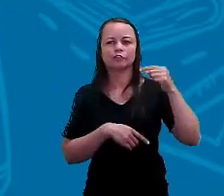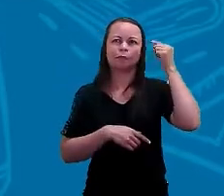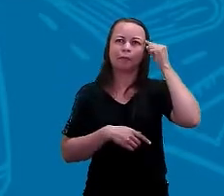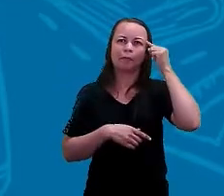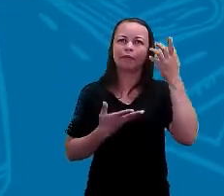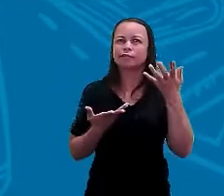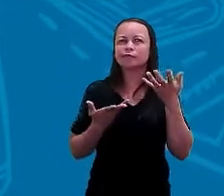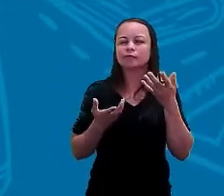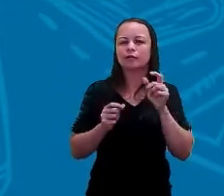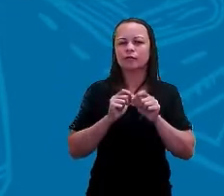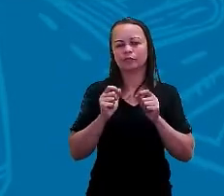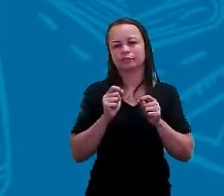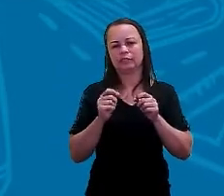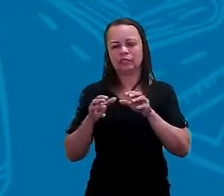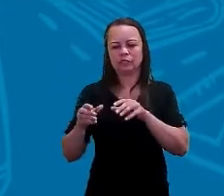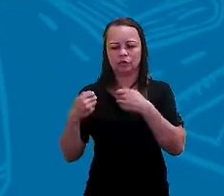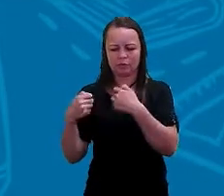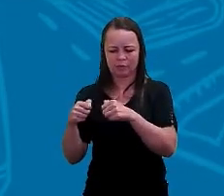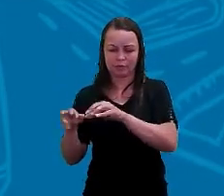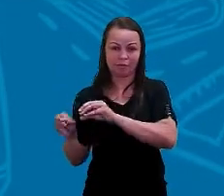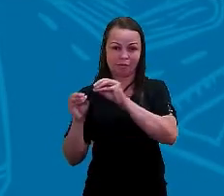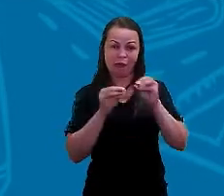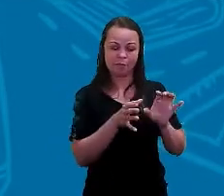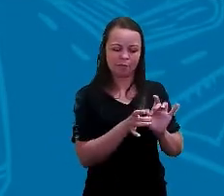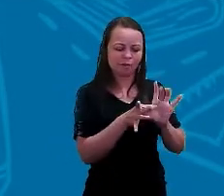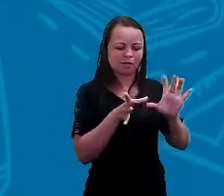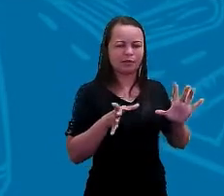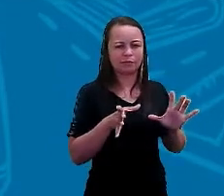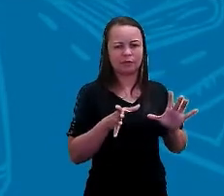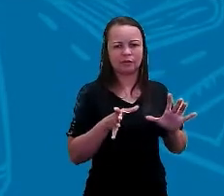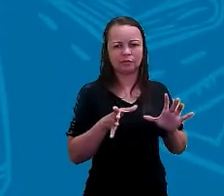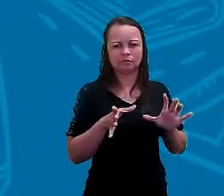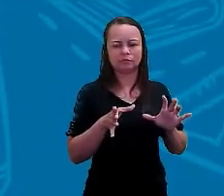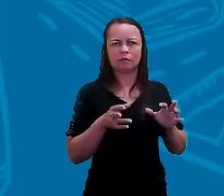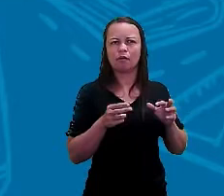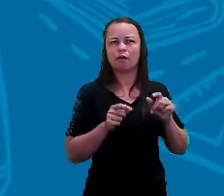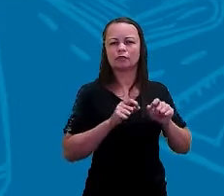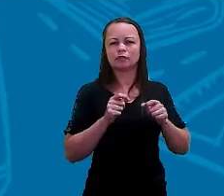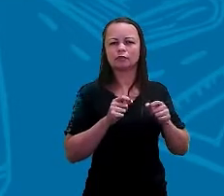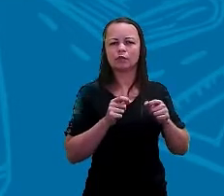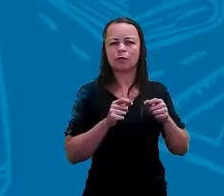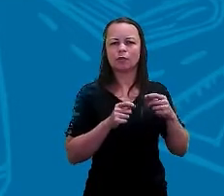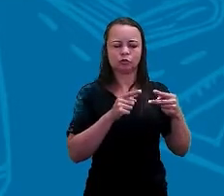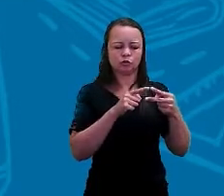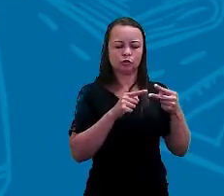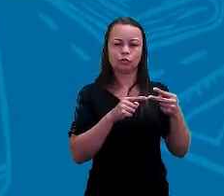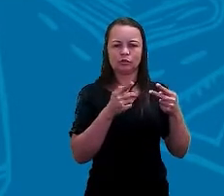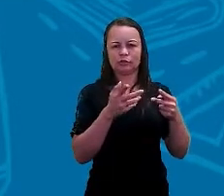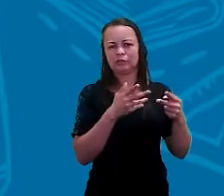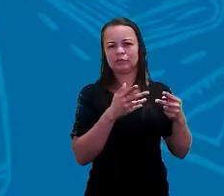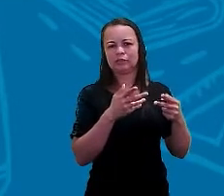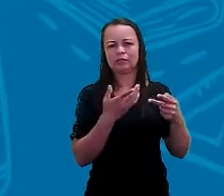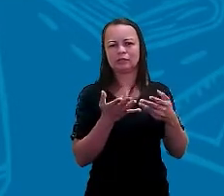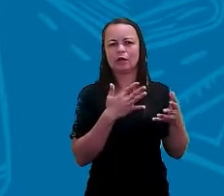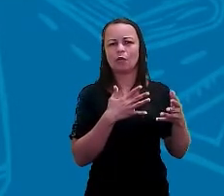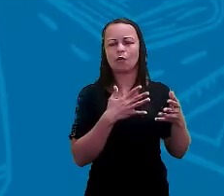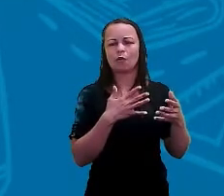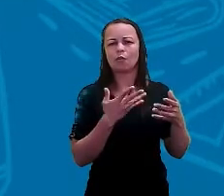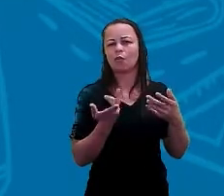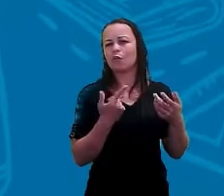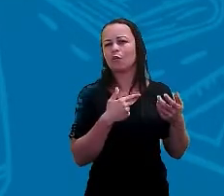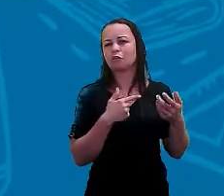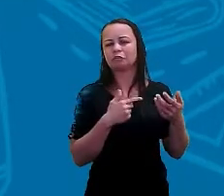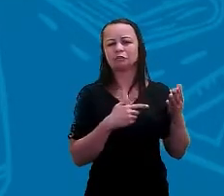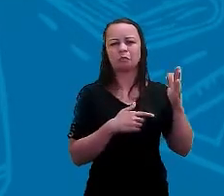moderna, tirando você do reino da necessidade para o reino da liberdade, são considerados males do século